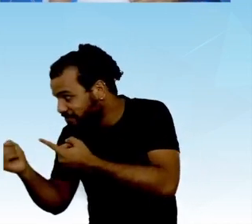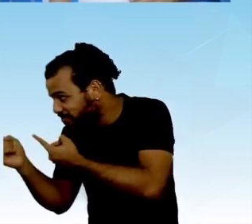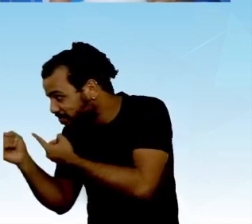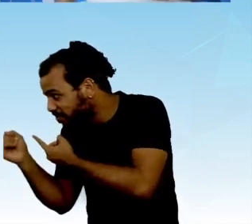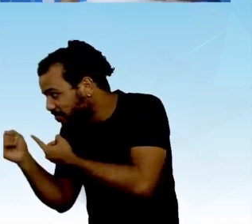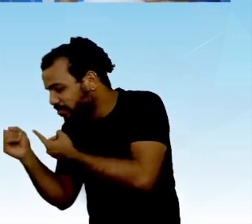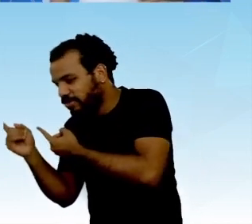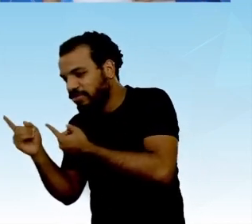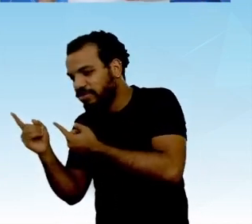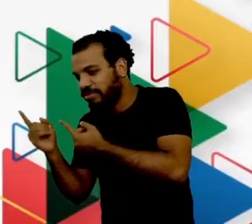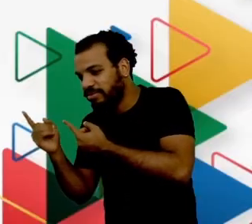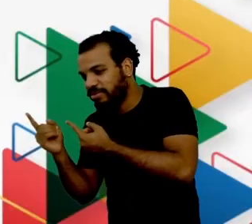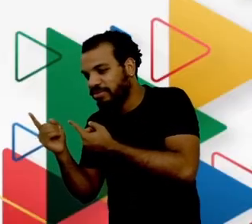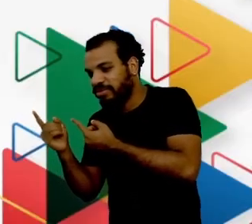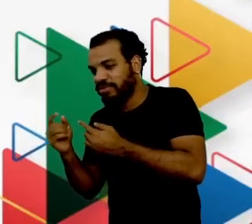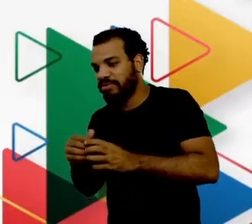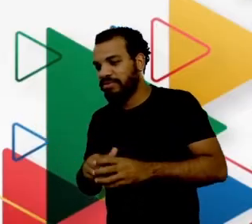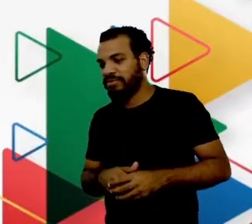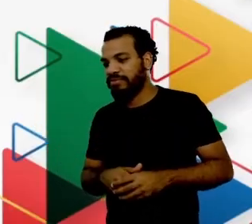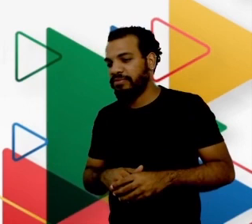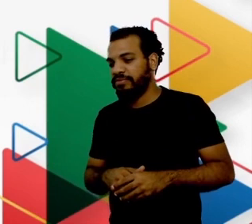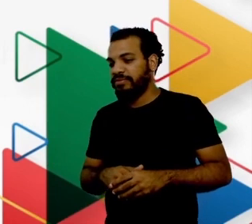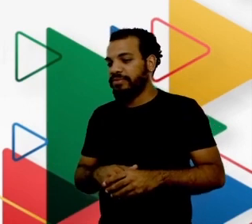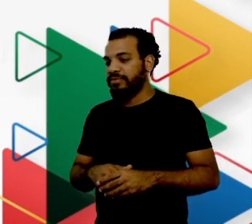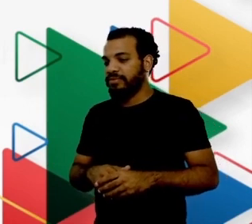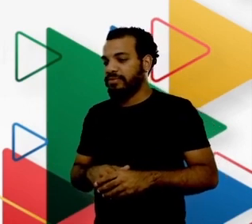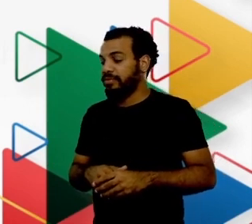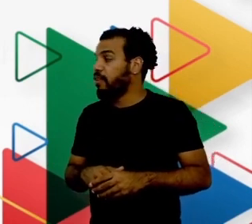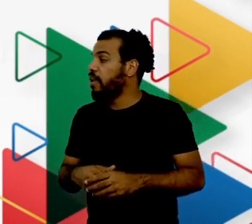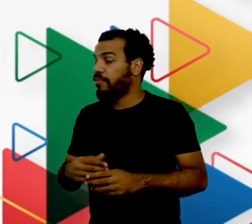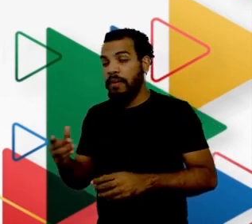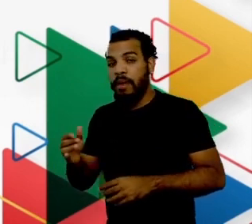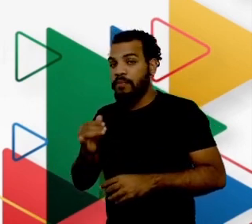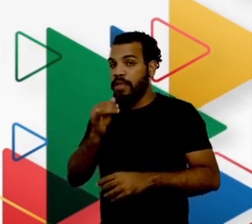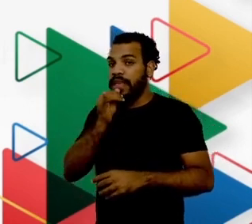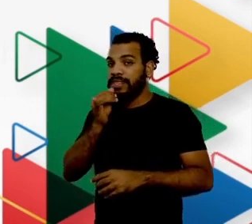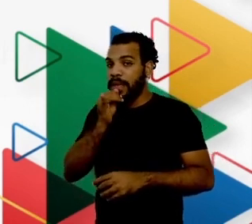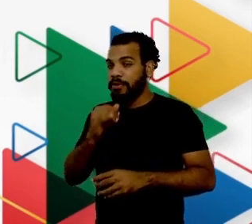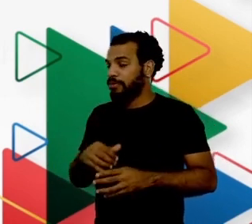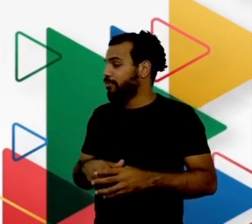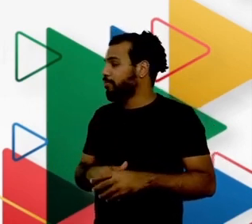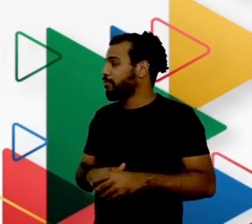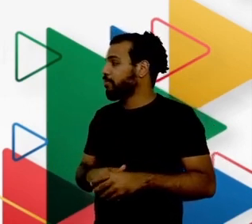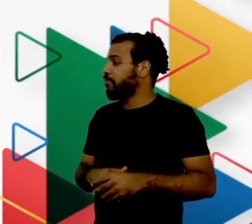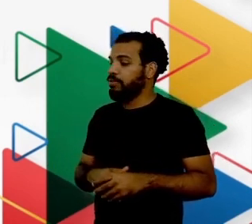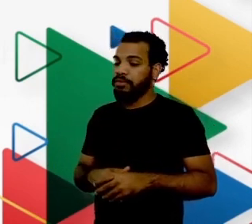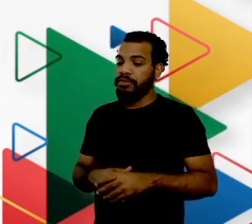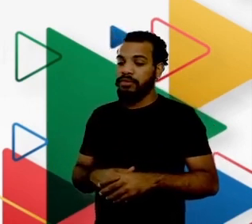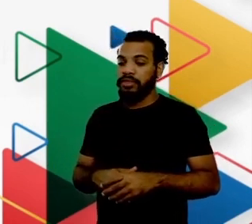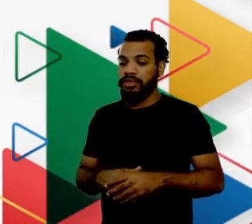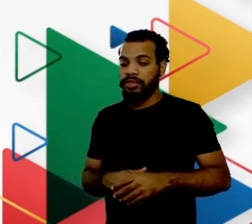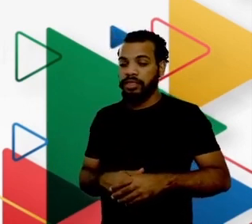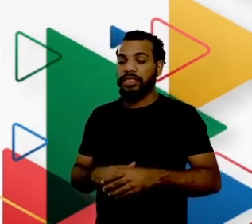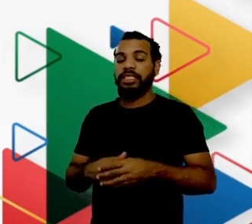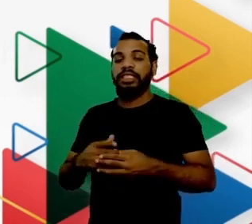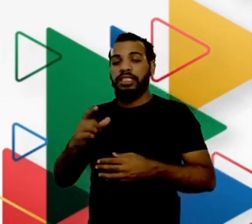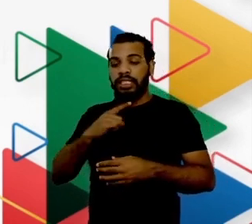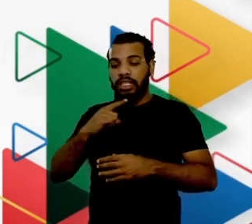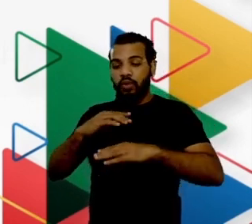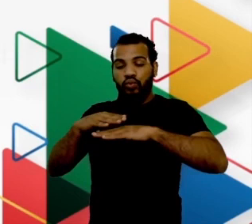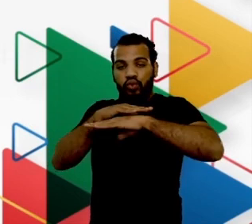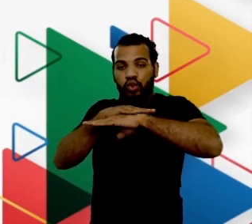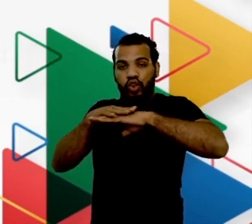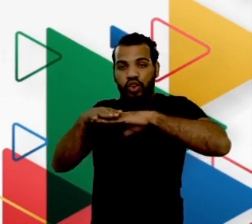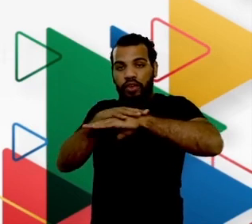superficial. Enquanto a dilatação linear ela é unidimensional, a dilatação superficial, gente, é